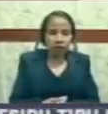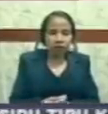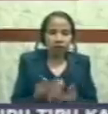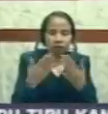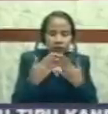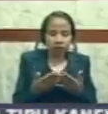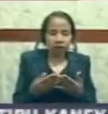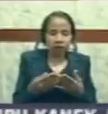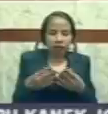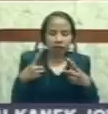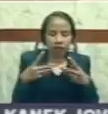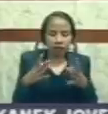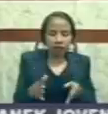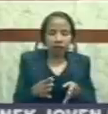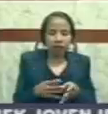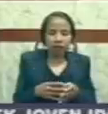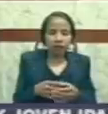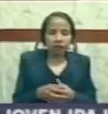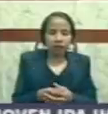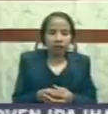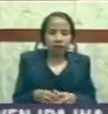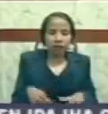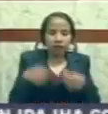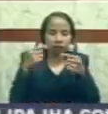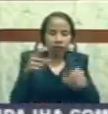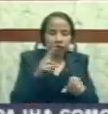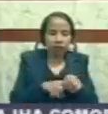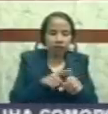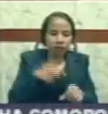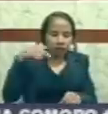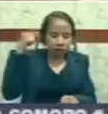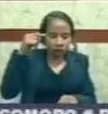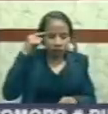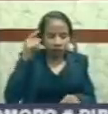Obrigado, senhor deputado. Tu irmã, ita foi tempo para o governo,